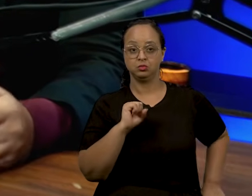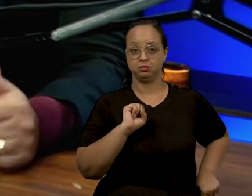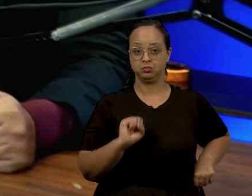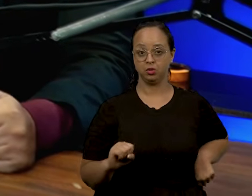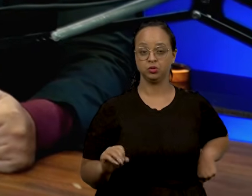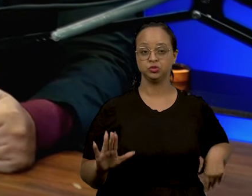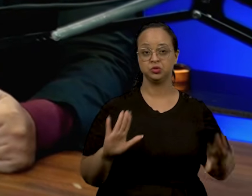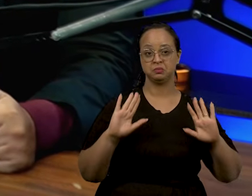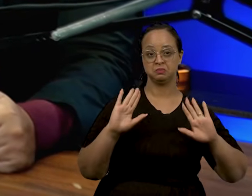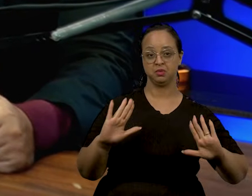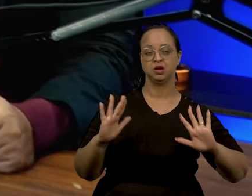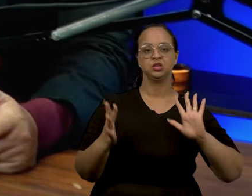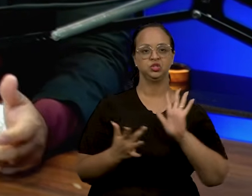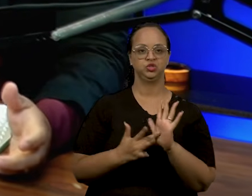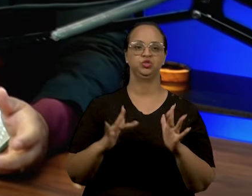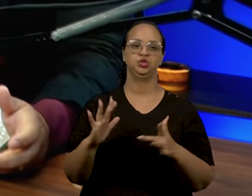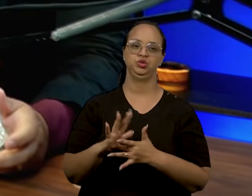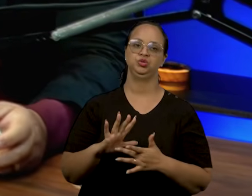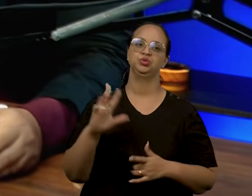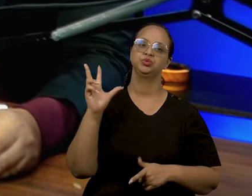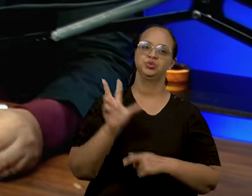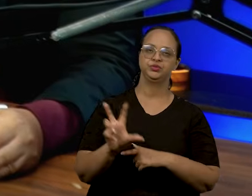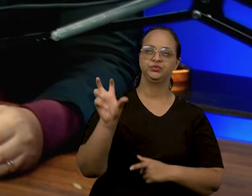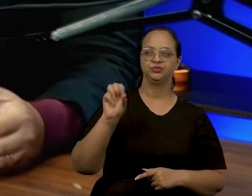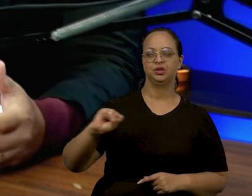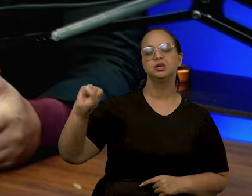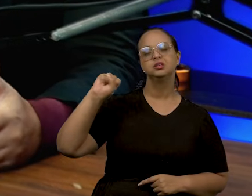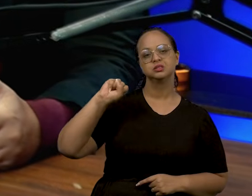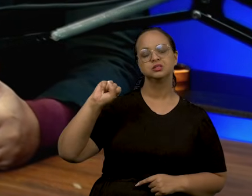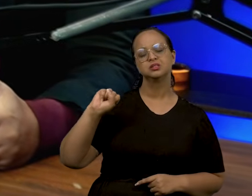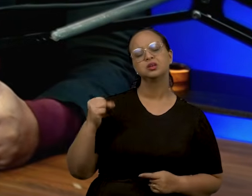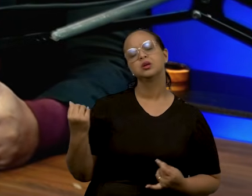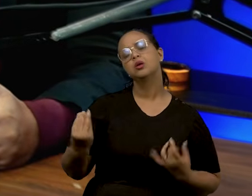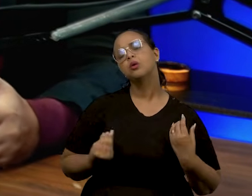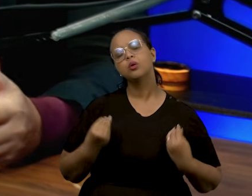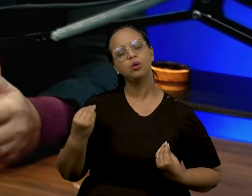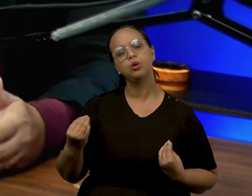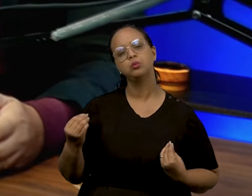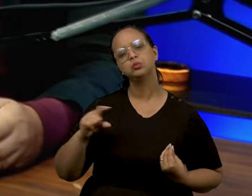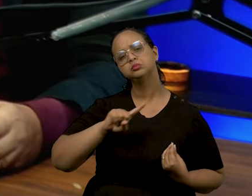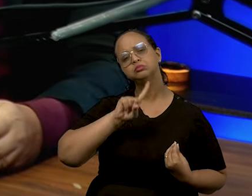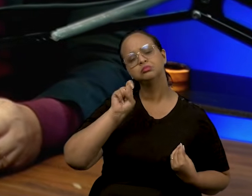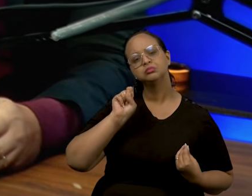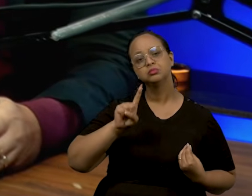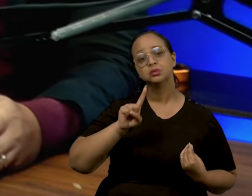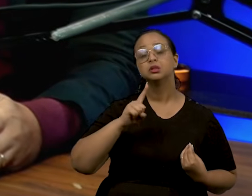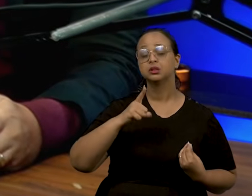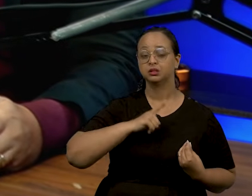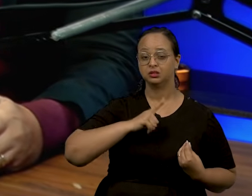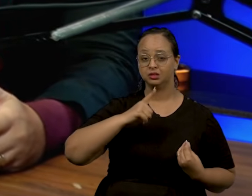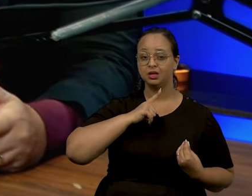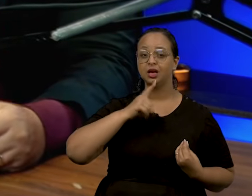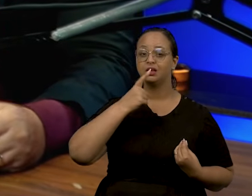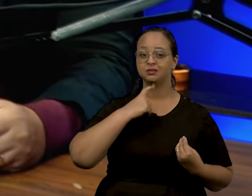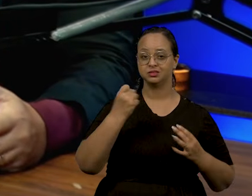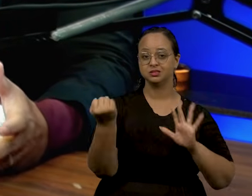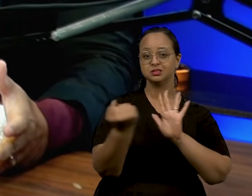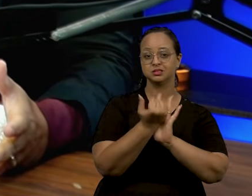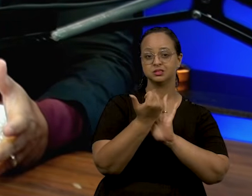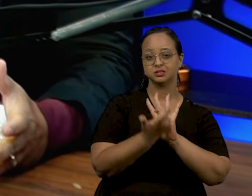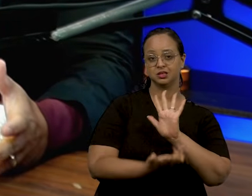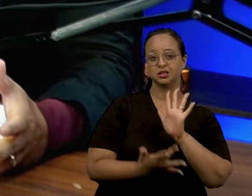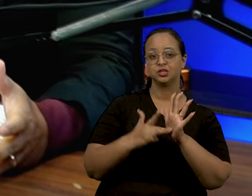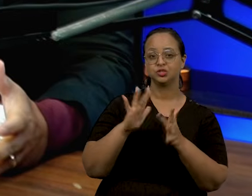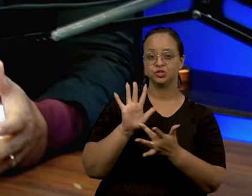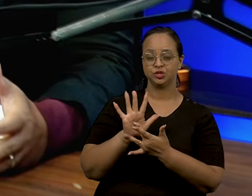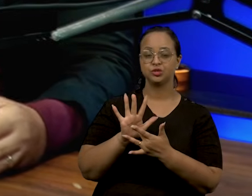causa para o homem. Amém. E como é que ele ganha essa causa? Através do sangue que foi vertido na cruz do Calvário. Como é o exemplo da mulher